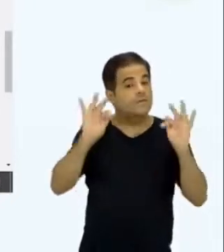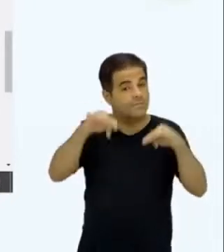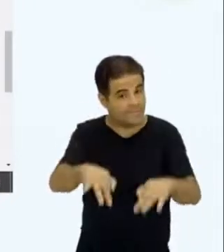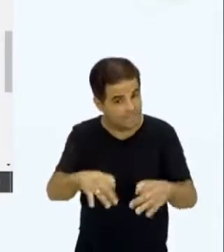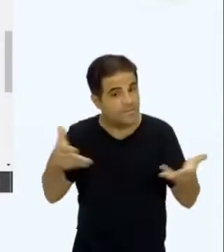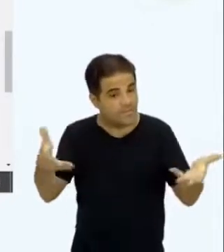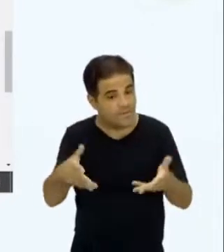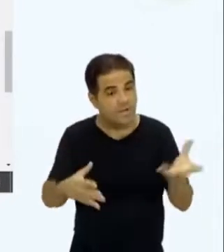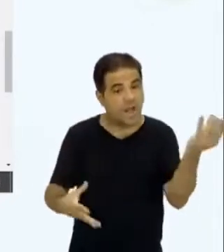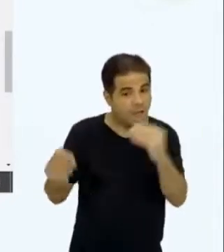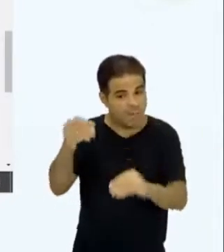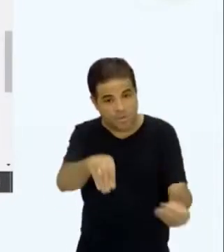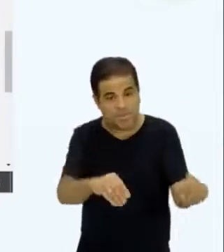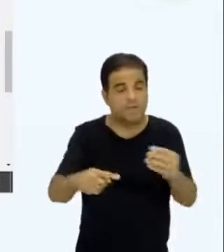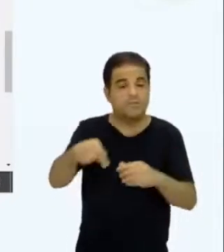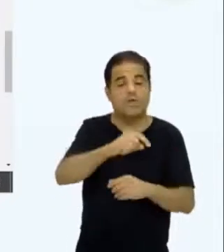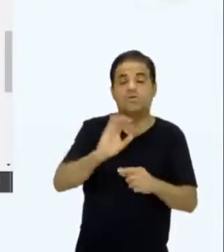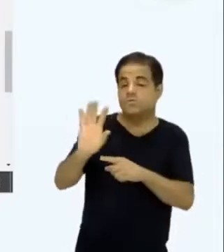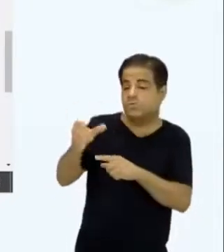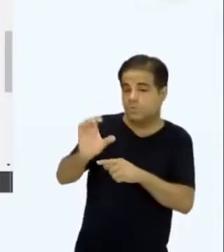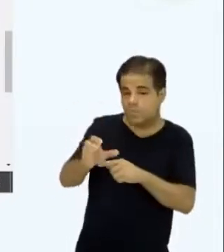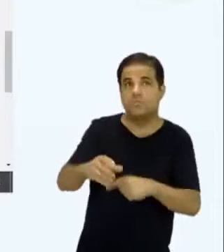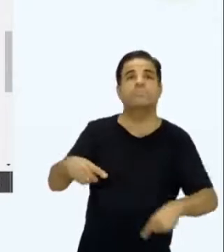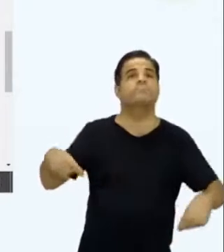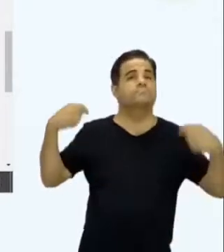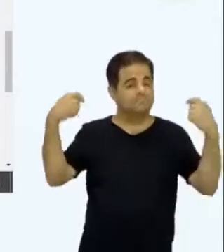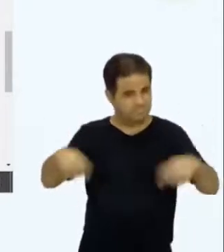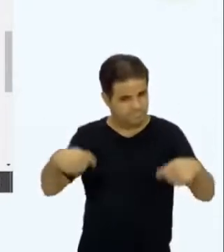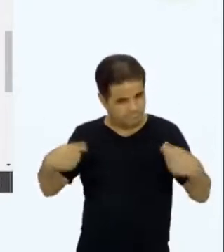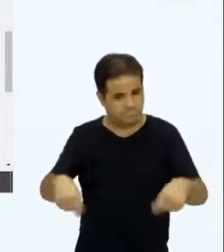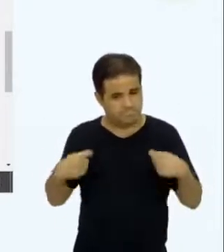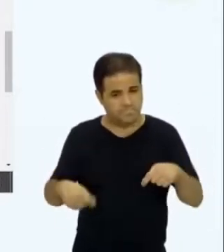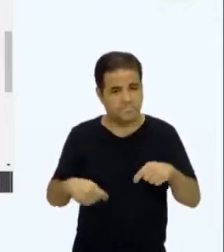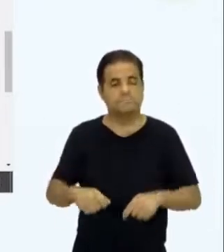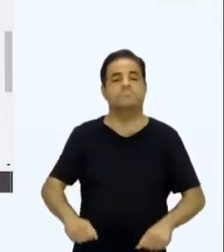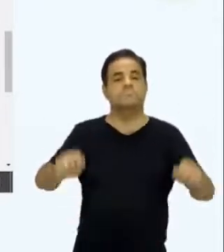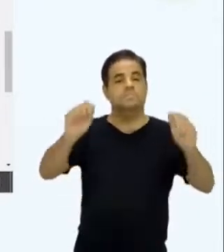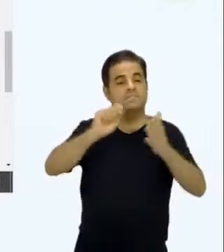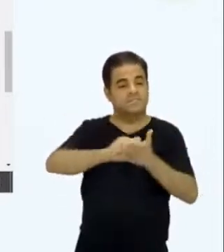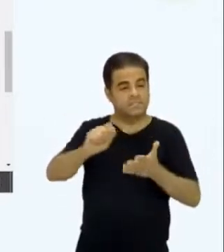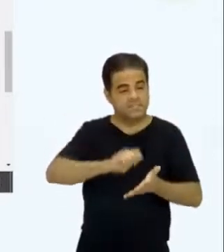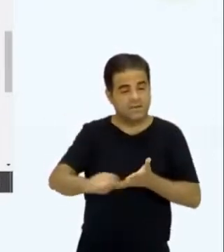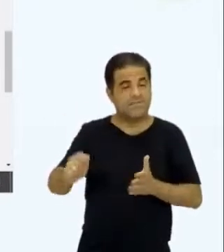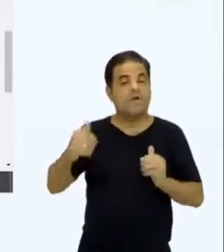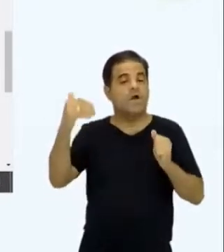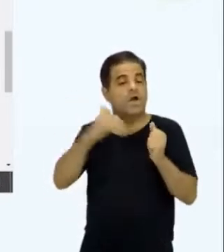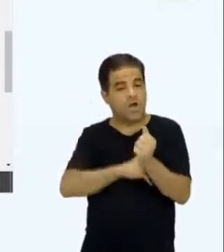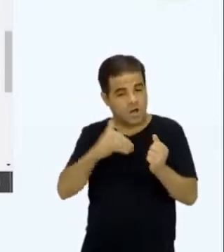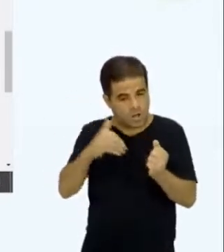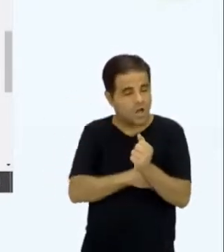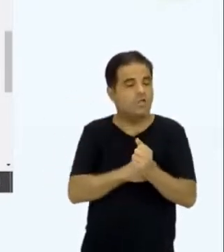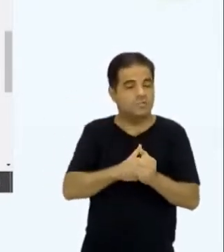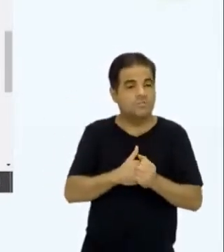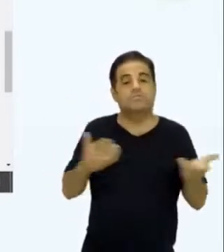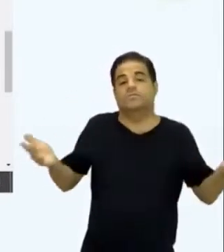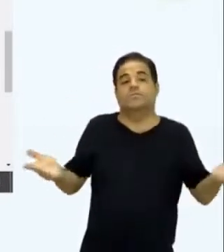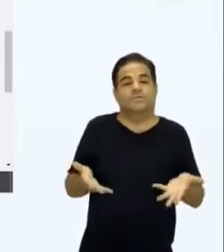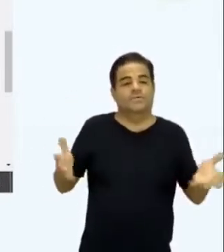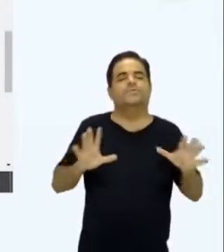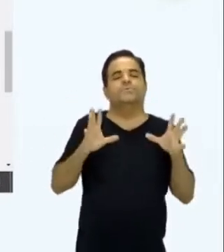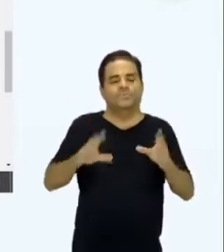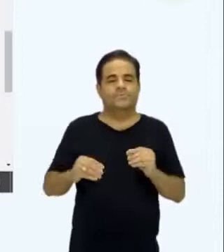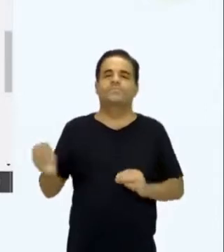Finalizamos aqui a montagem do nosso circuito, nós precisamos escrever o nosso código. Então, agora já está